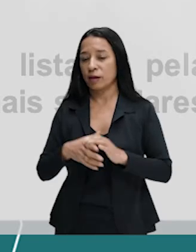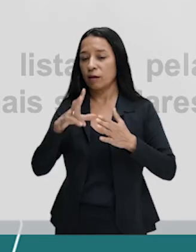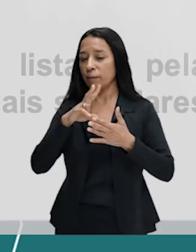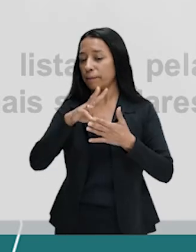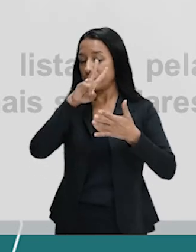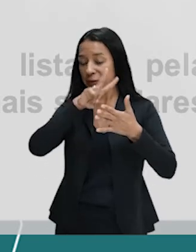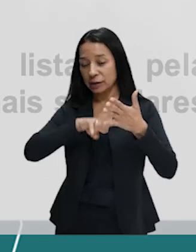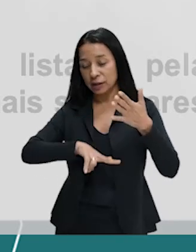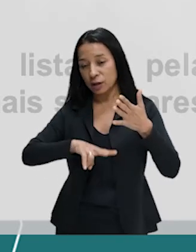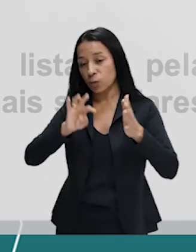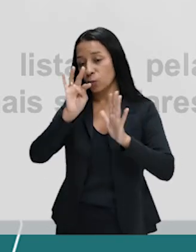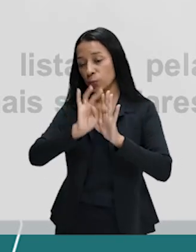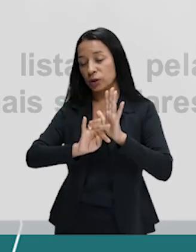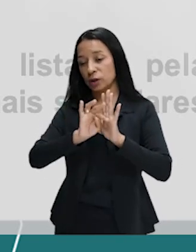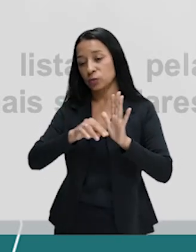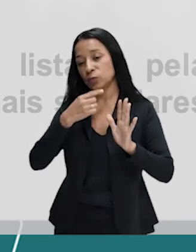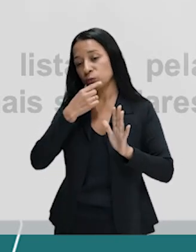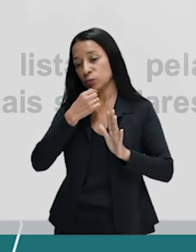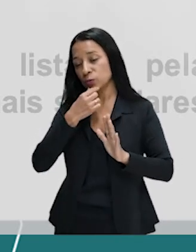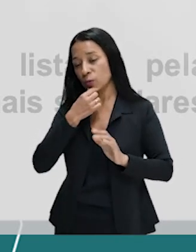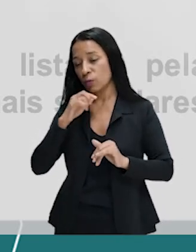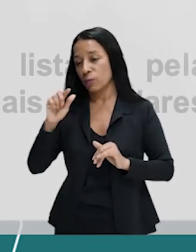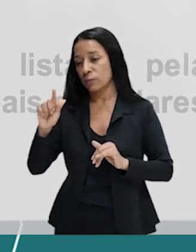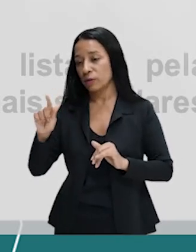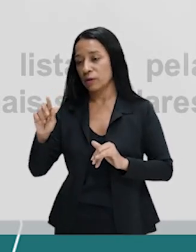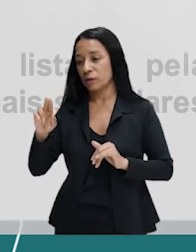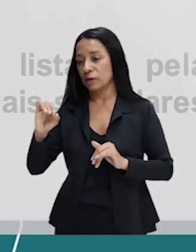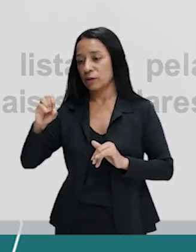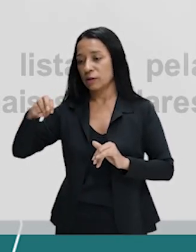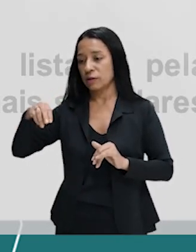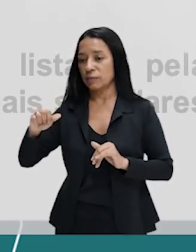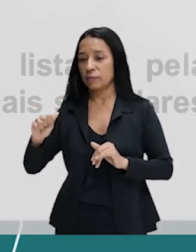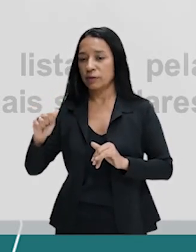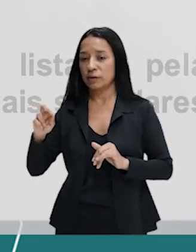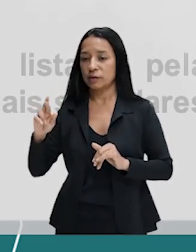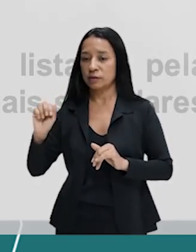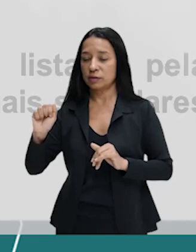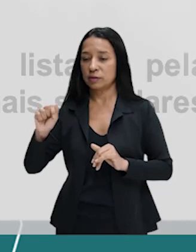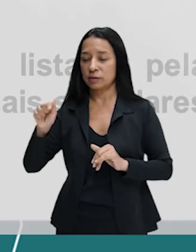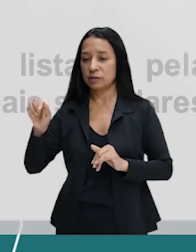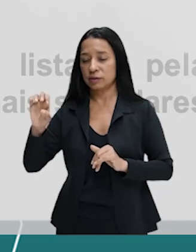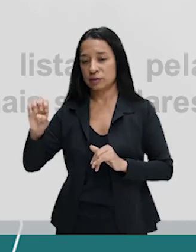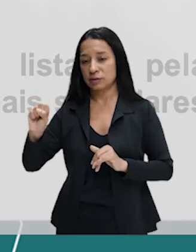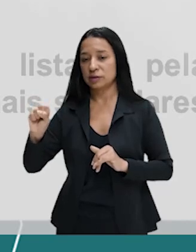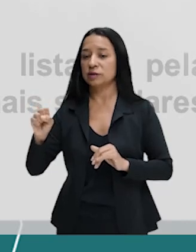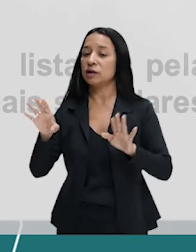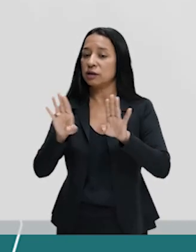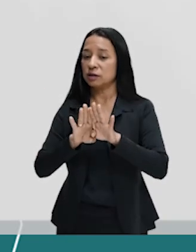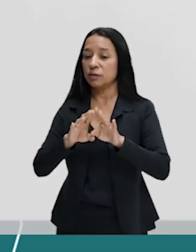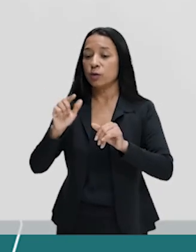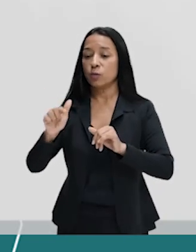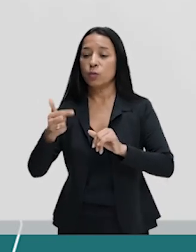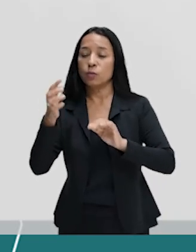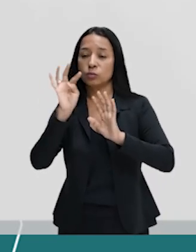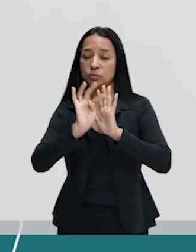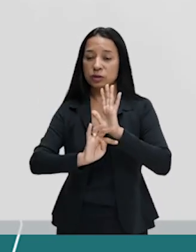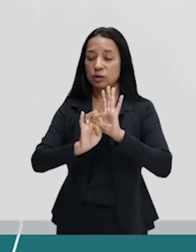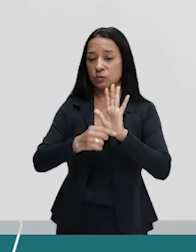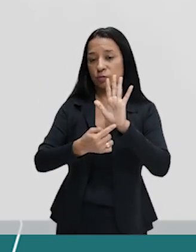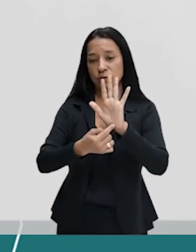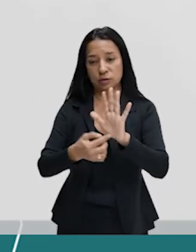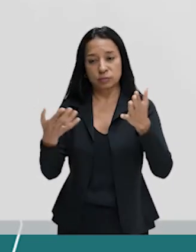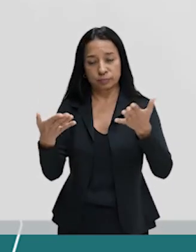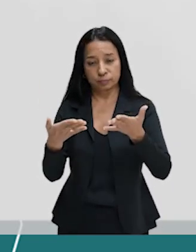Rosa e li um trecho aqui do Raduan Nassar. Agora vamos para a poesia. Bom, na geração